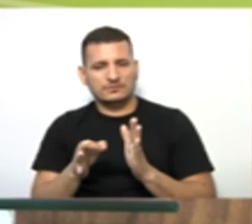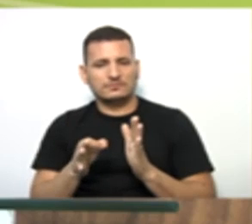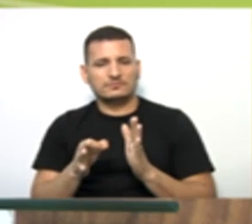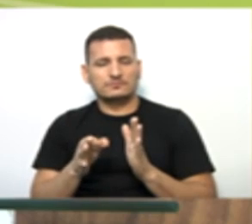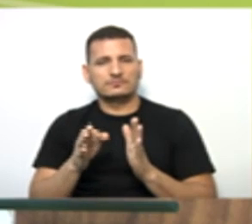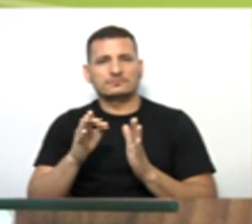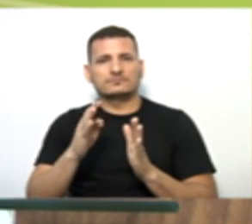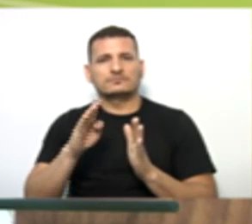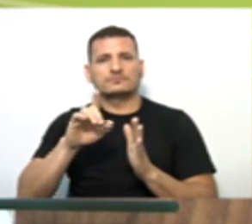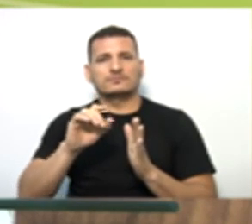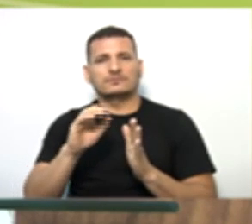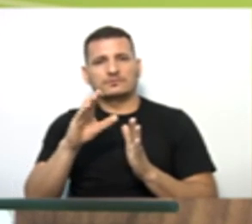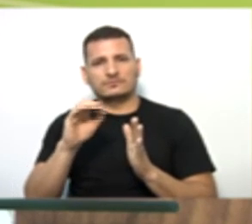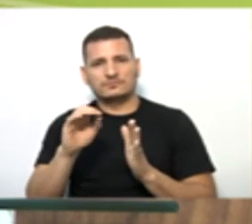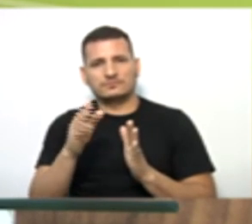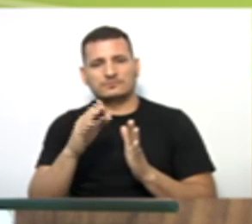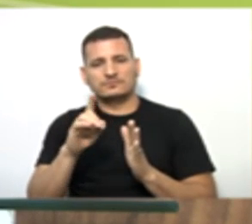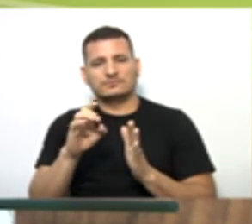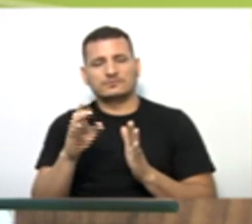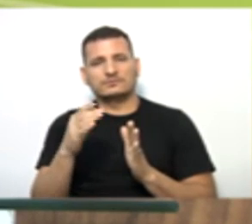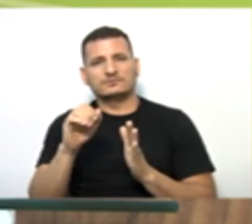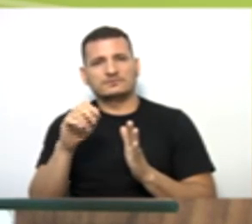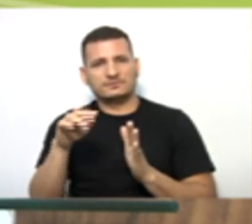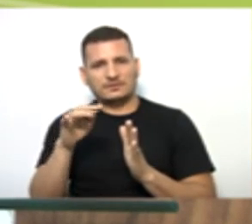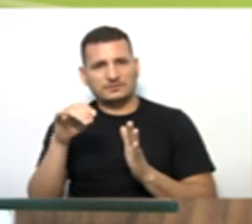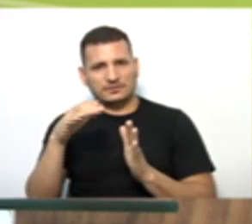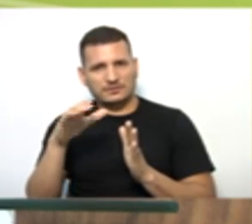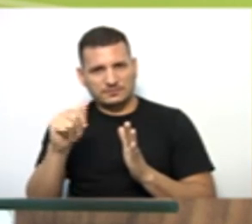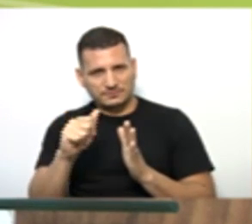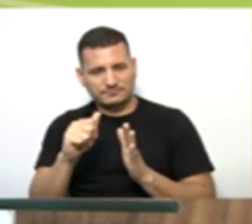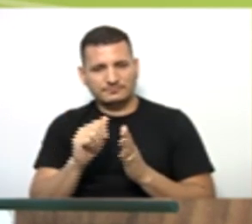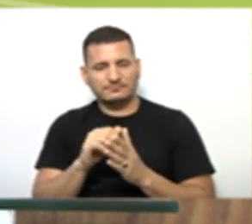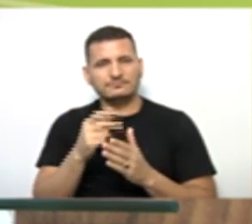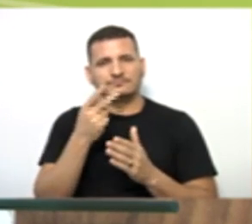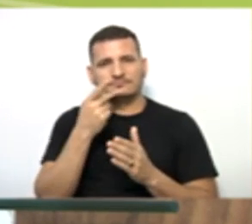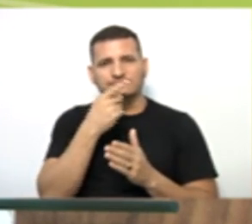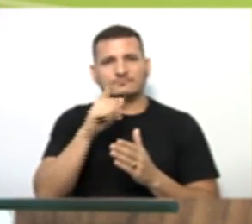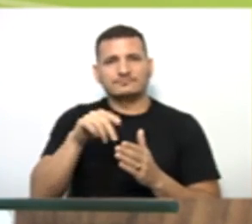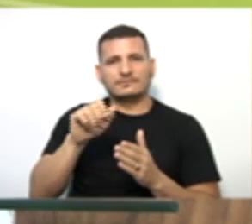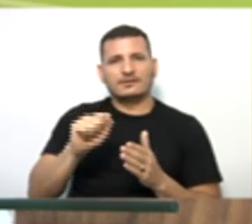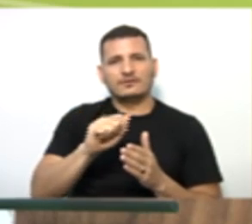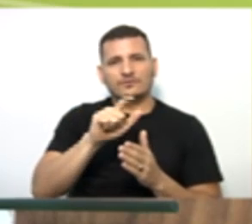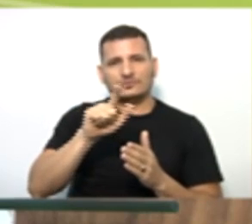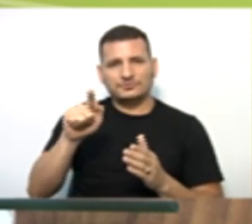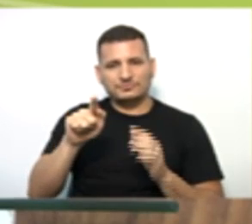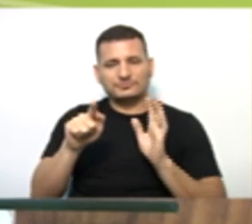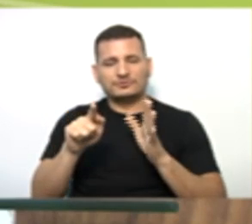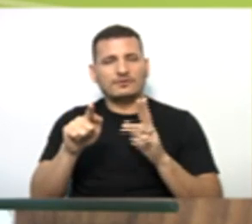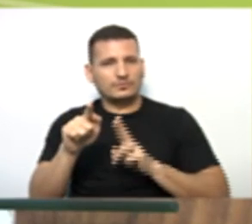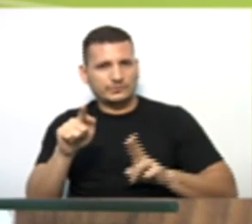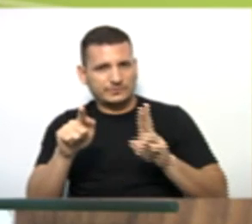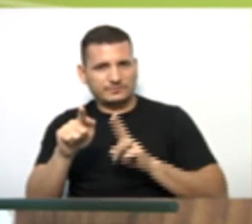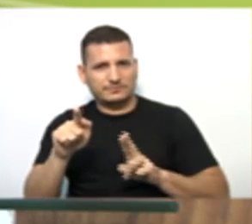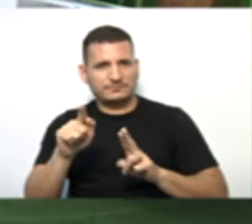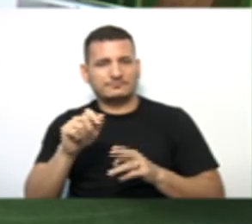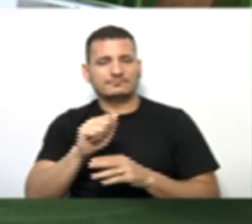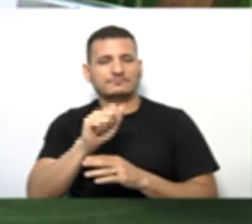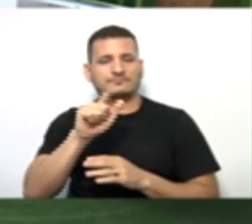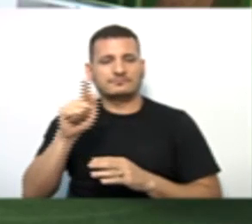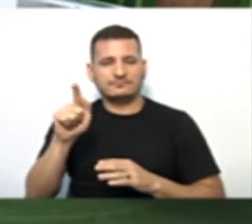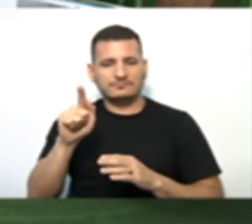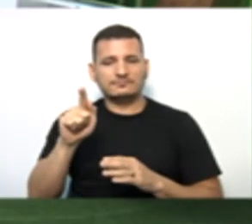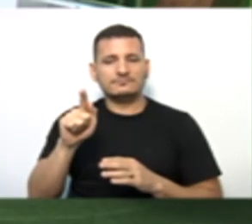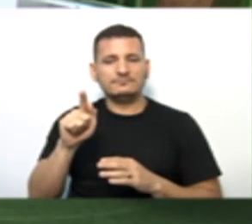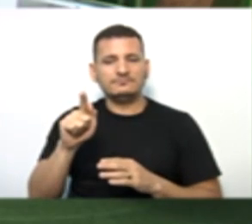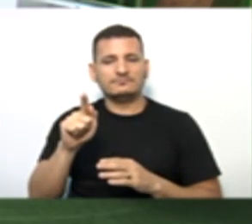de sentença. Ou seja, ele definiu um algoritmo já aplicando o algoritmo, né? Nossa, professor. Ele